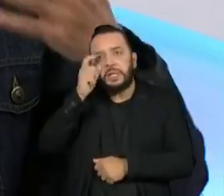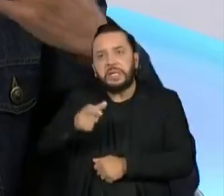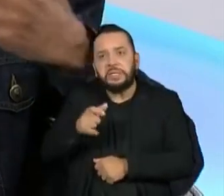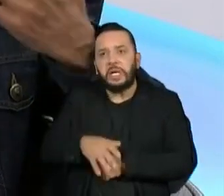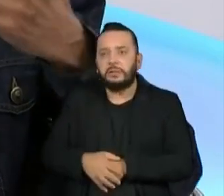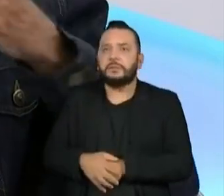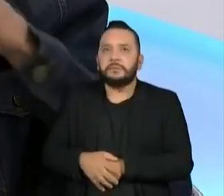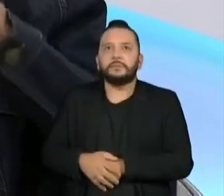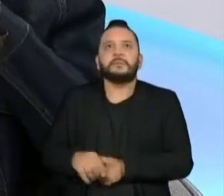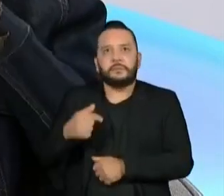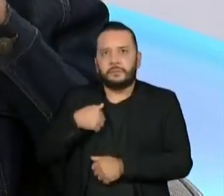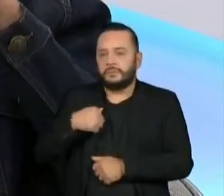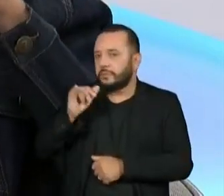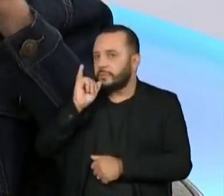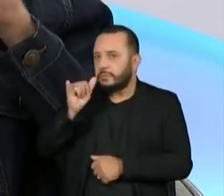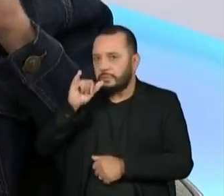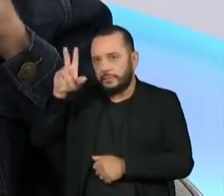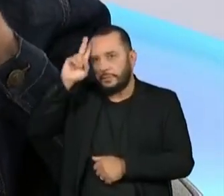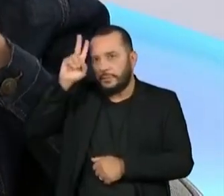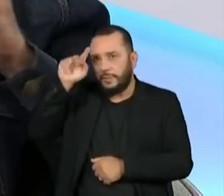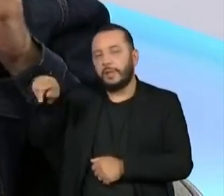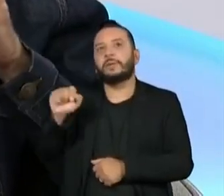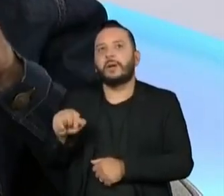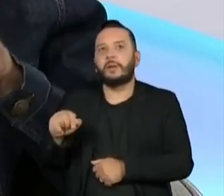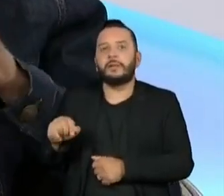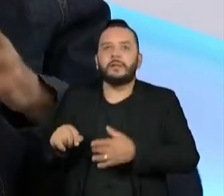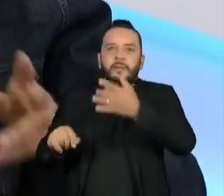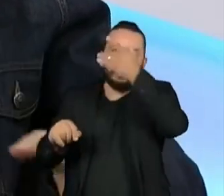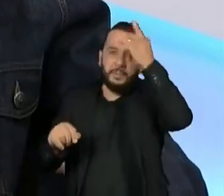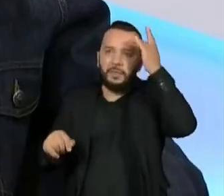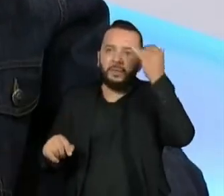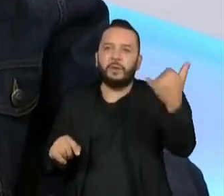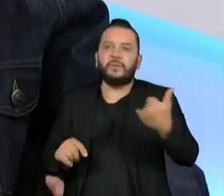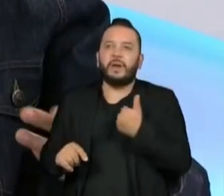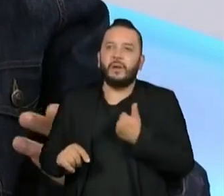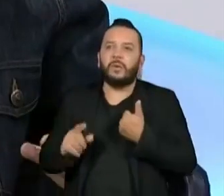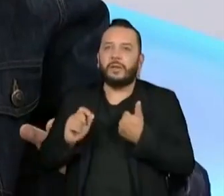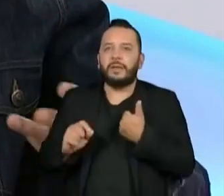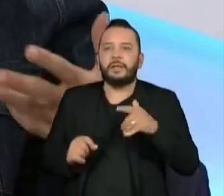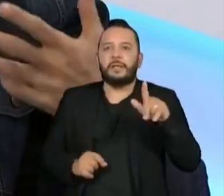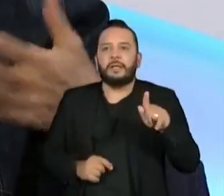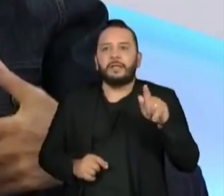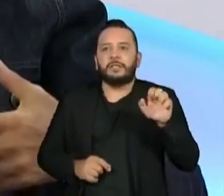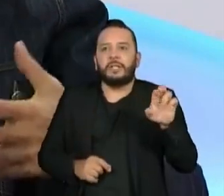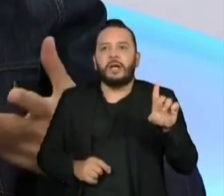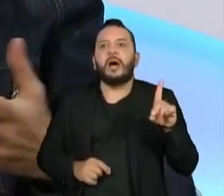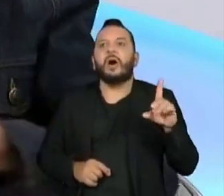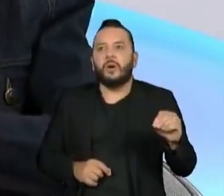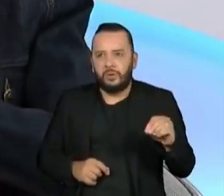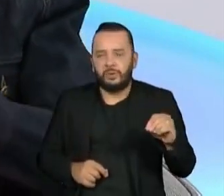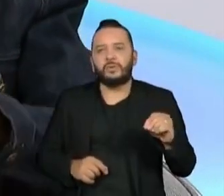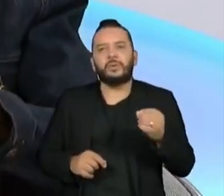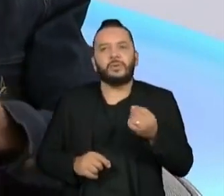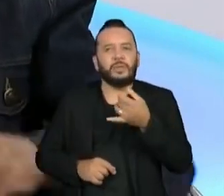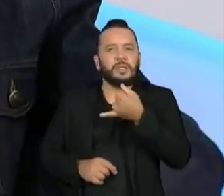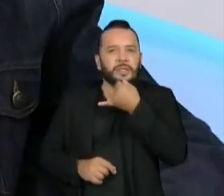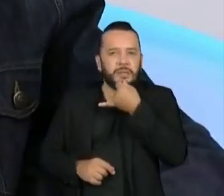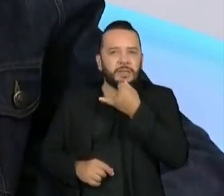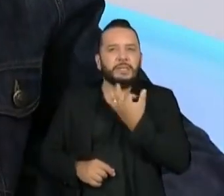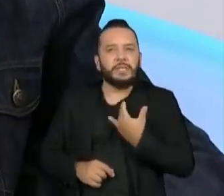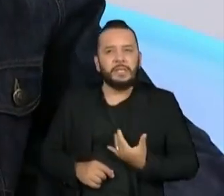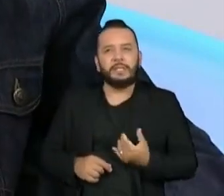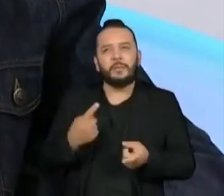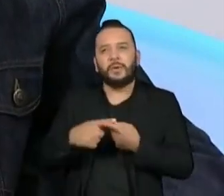até tinha uma história. Eu contei a ele que alguém tinha me dito que o Geraldo Marink tinha ficado muito abatido quando eu falei aquilo